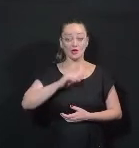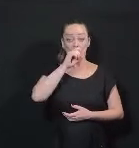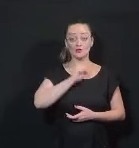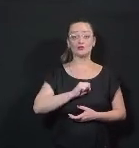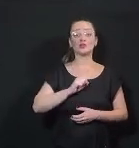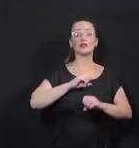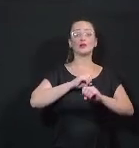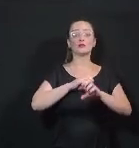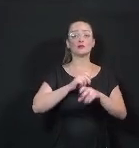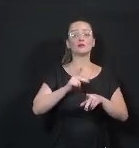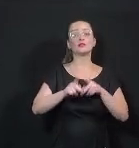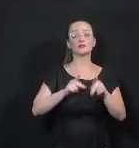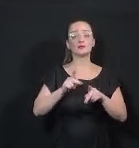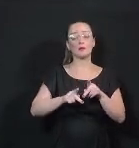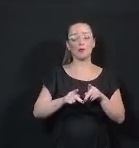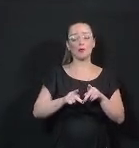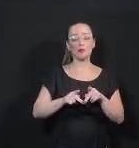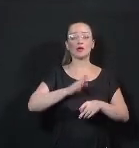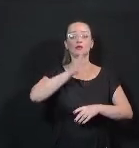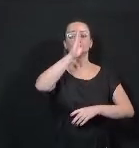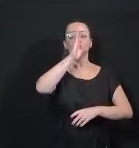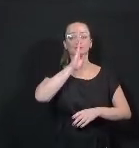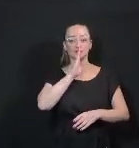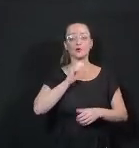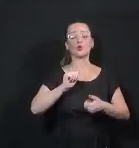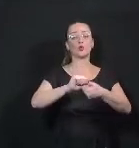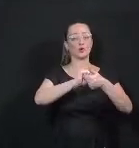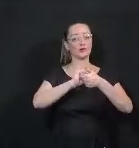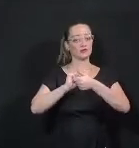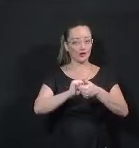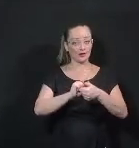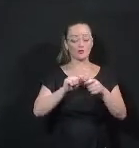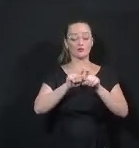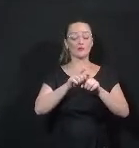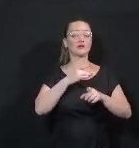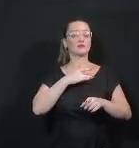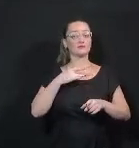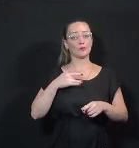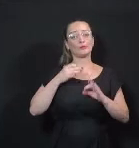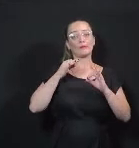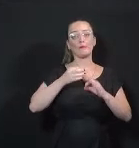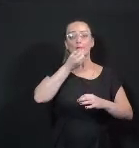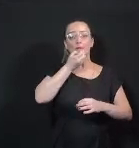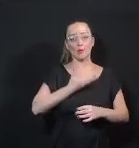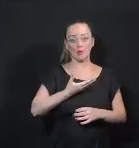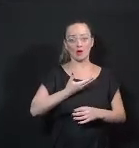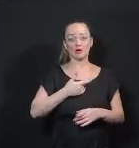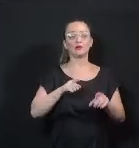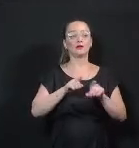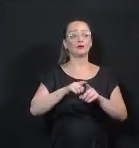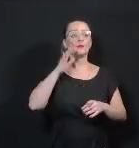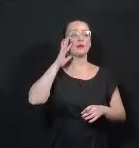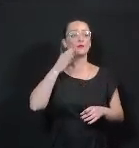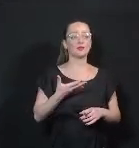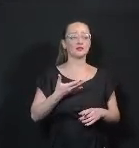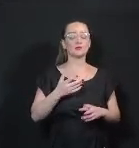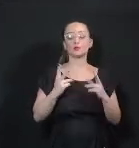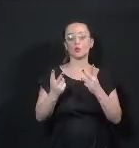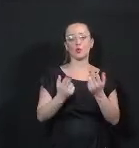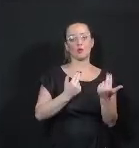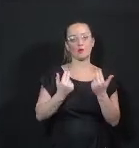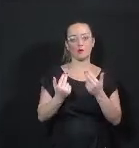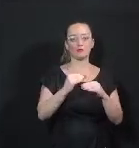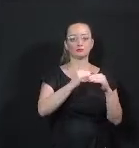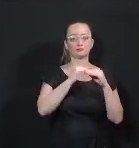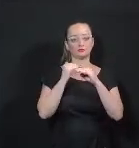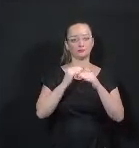de qualidade, um sistema universal de saúde e o reconhecimento igual